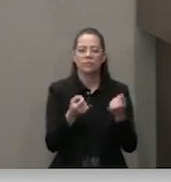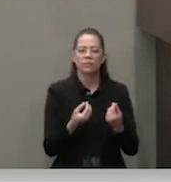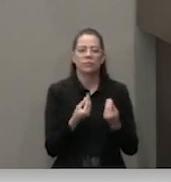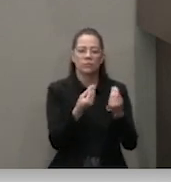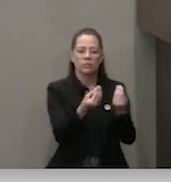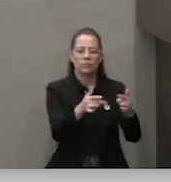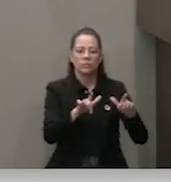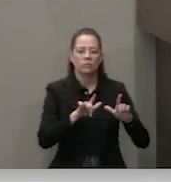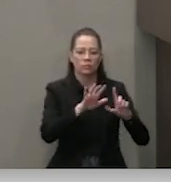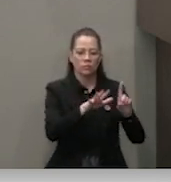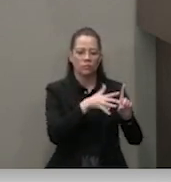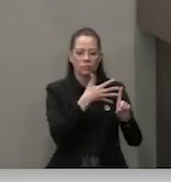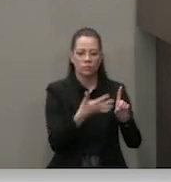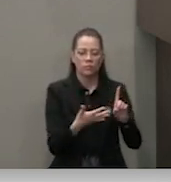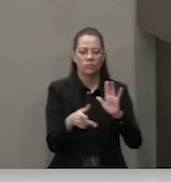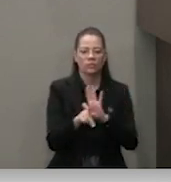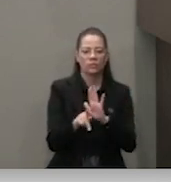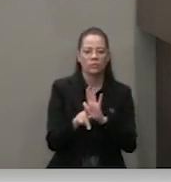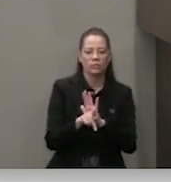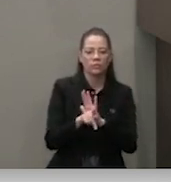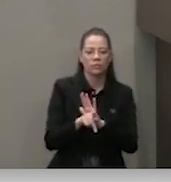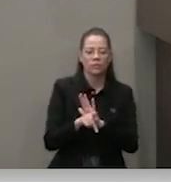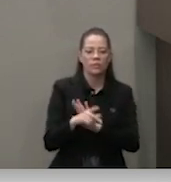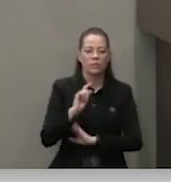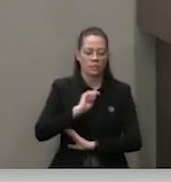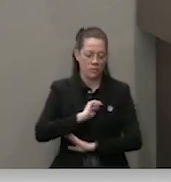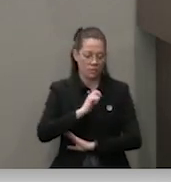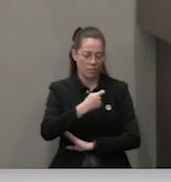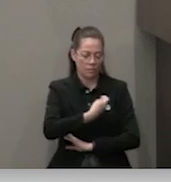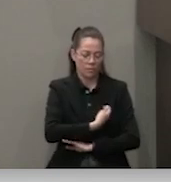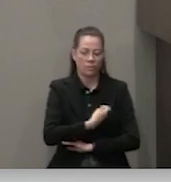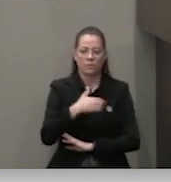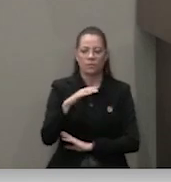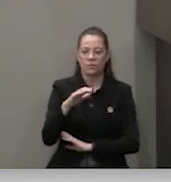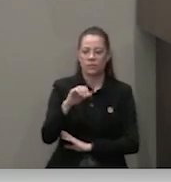de distinção de honra ou mérito a delegada